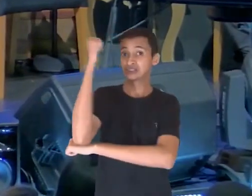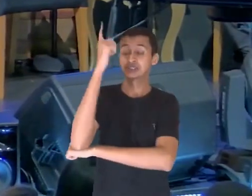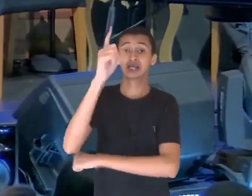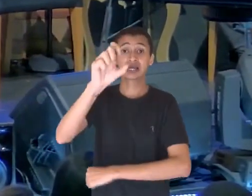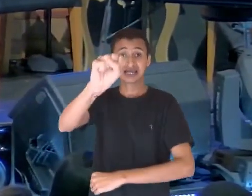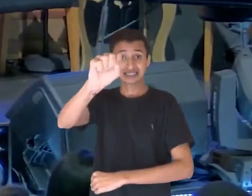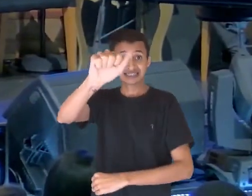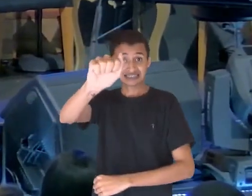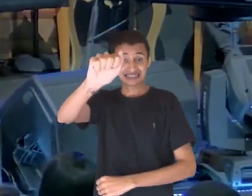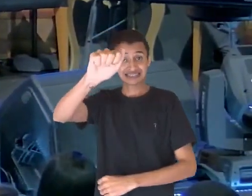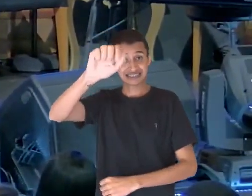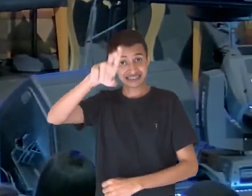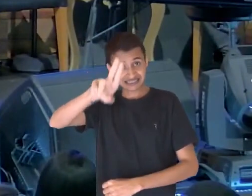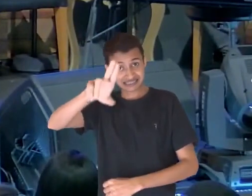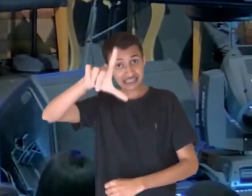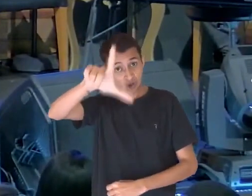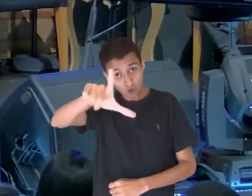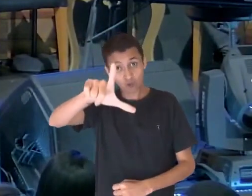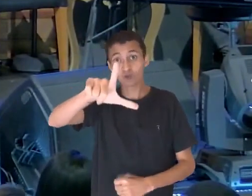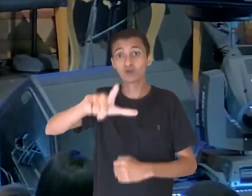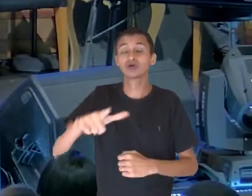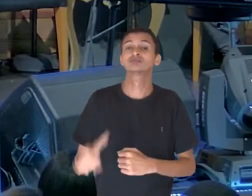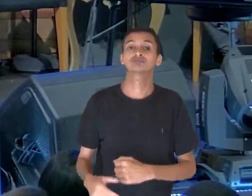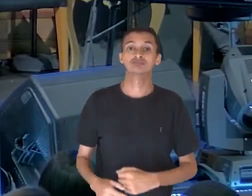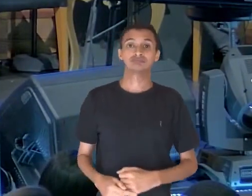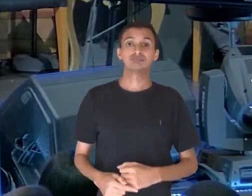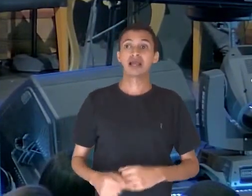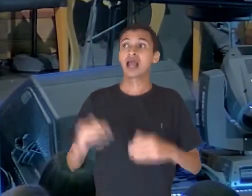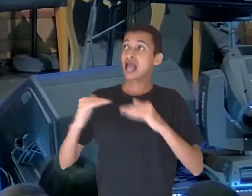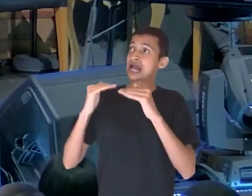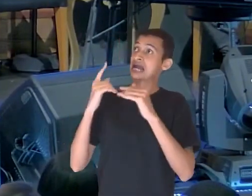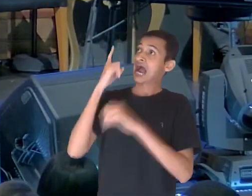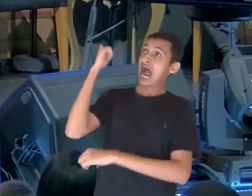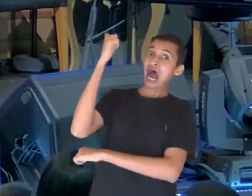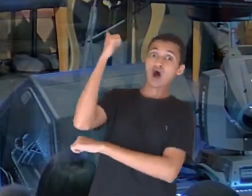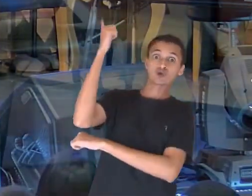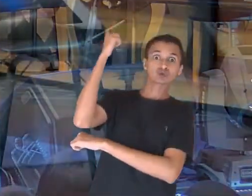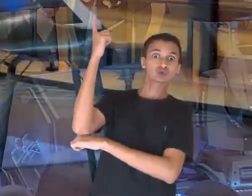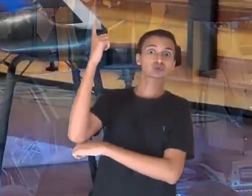que Saul, do ombro para cima, aparecia diante de todo o povo.